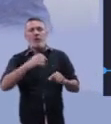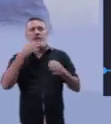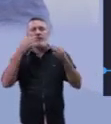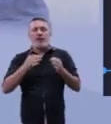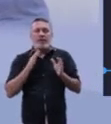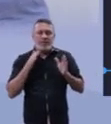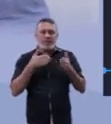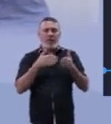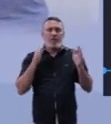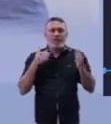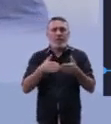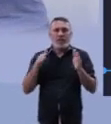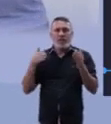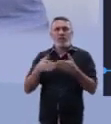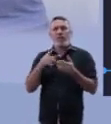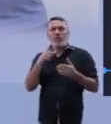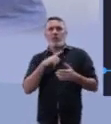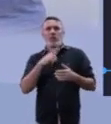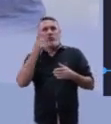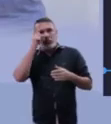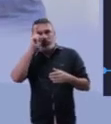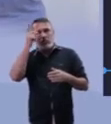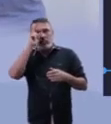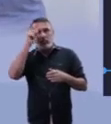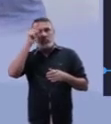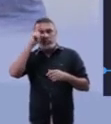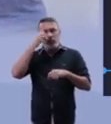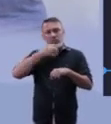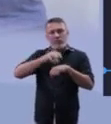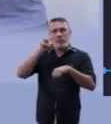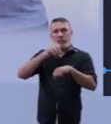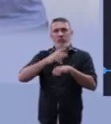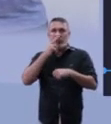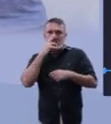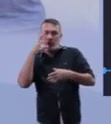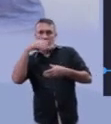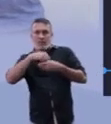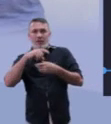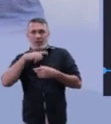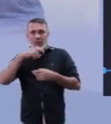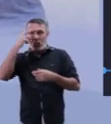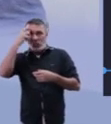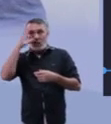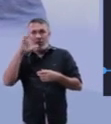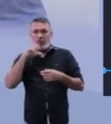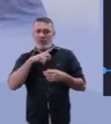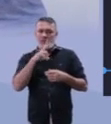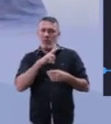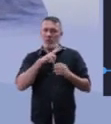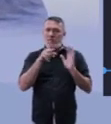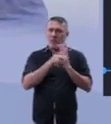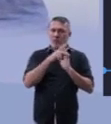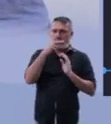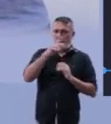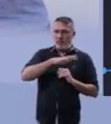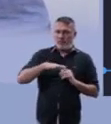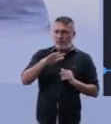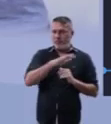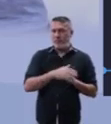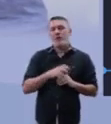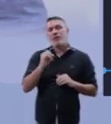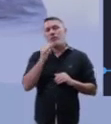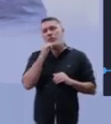escolha. Todo dia vai mandando para você uma bagagem cultural, mas daquilo que é personalizado